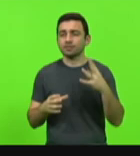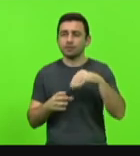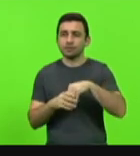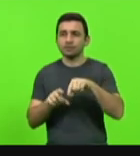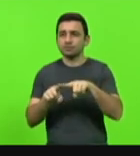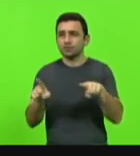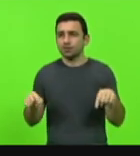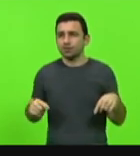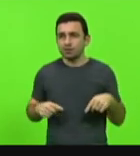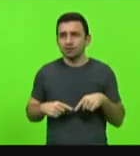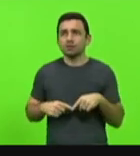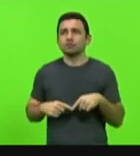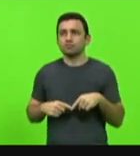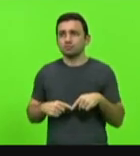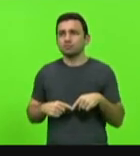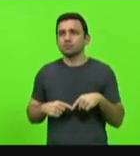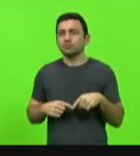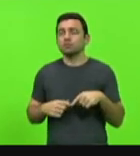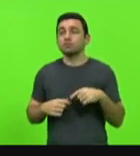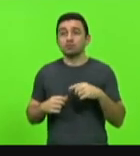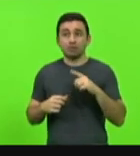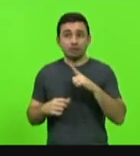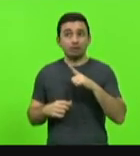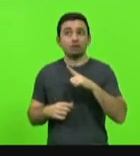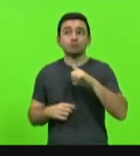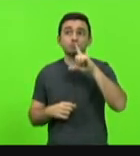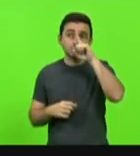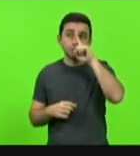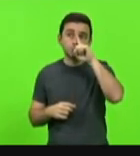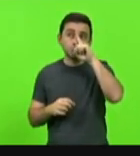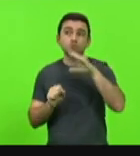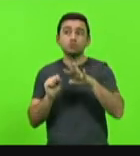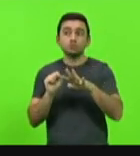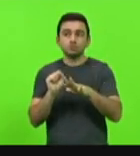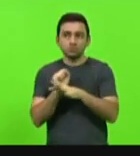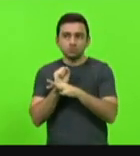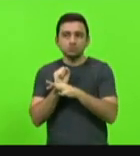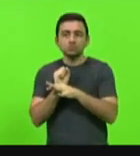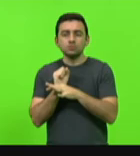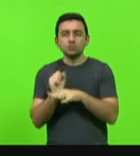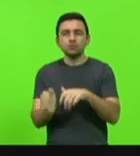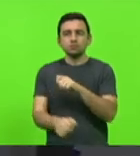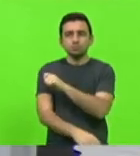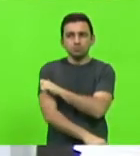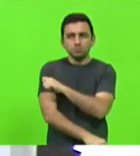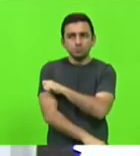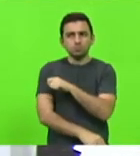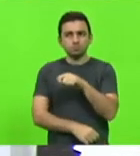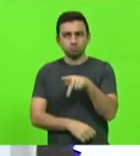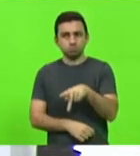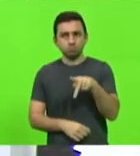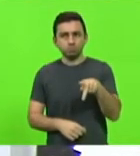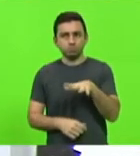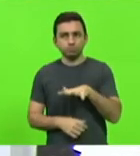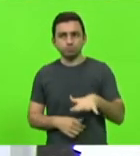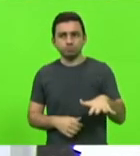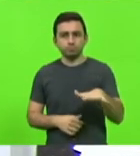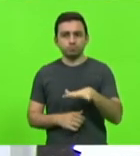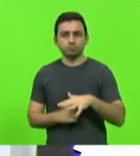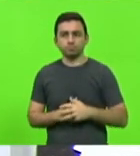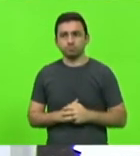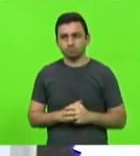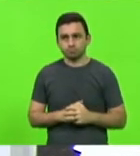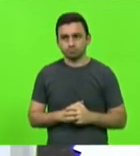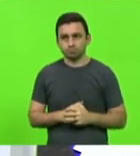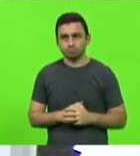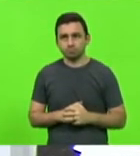colocada, colocando inclusive em risco a segurança de alunos, de professor e servidor. Obrigado. Sem falar,